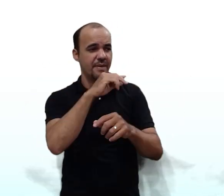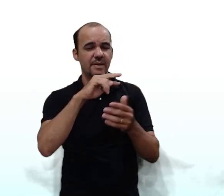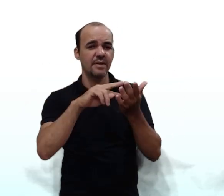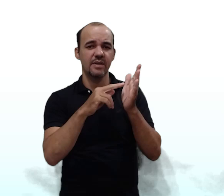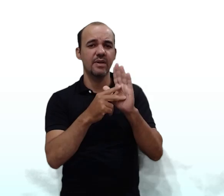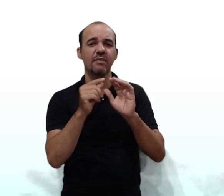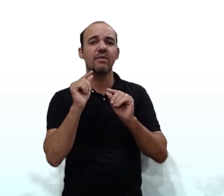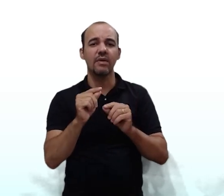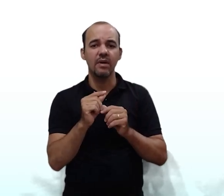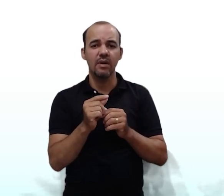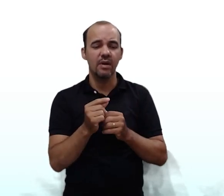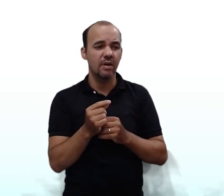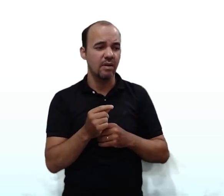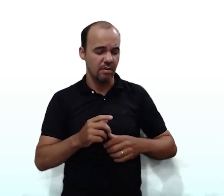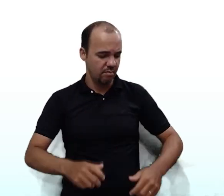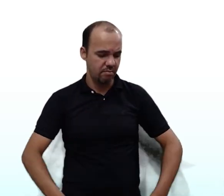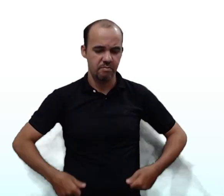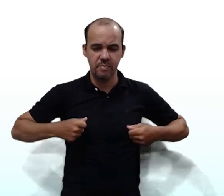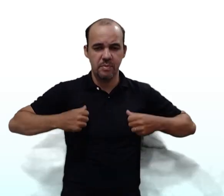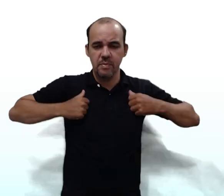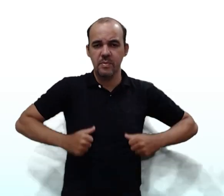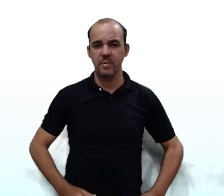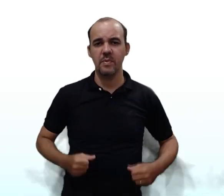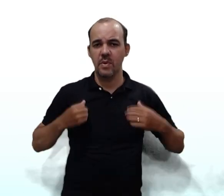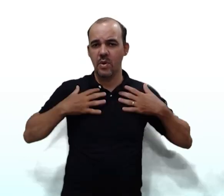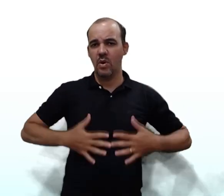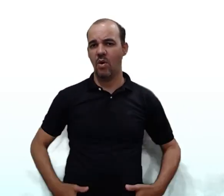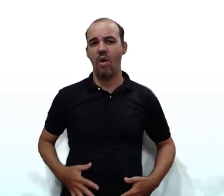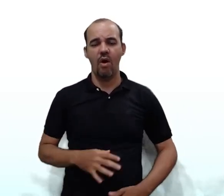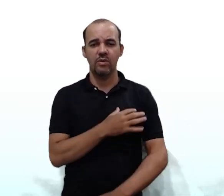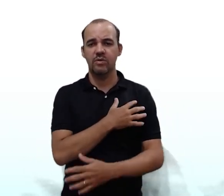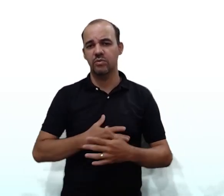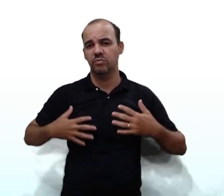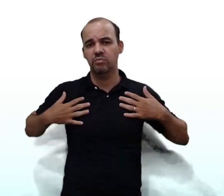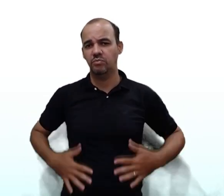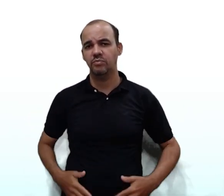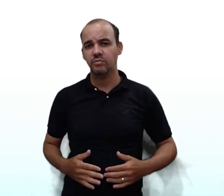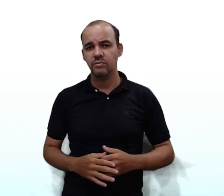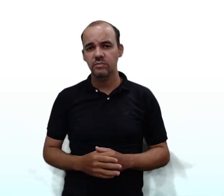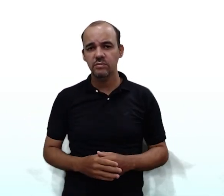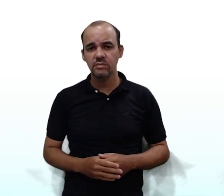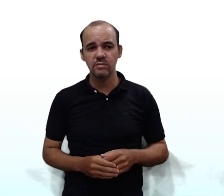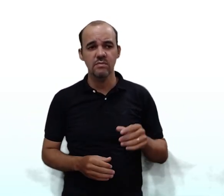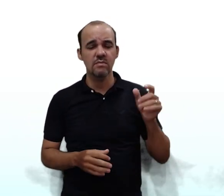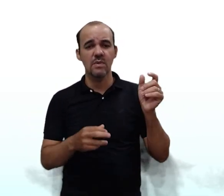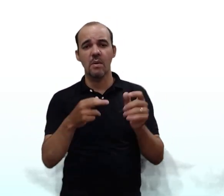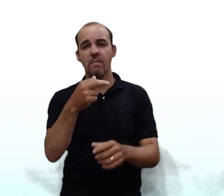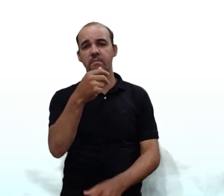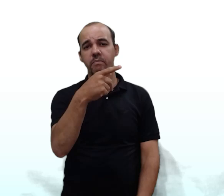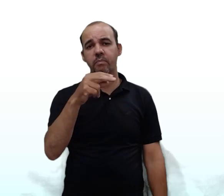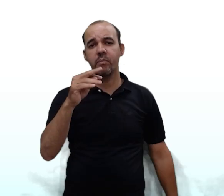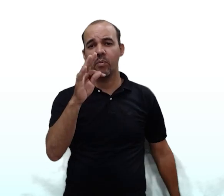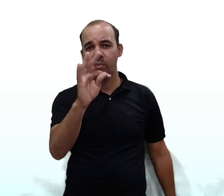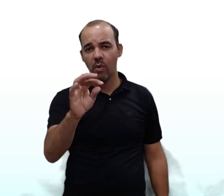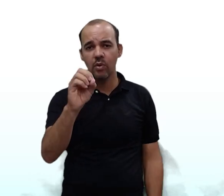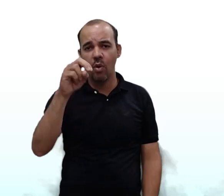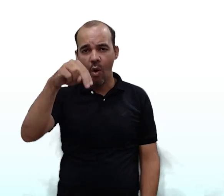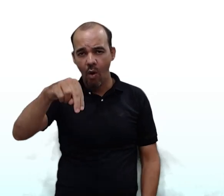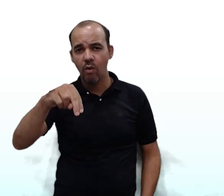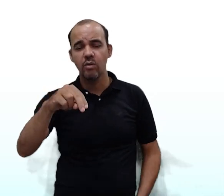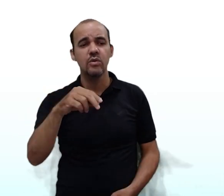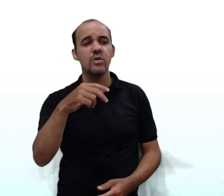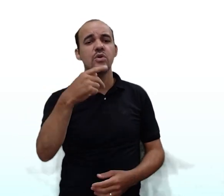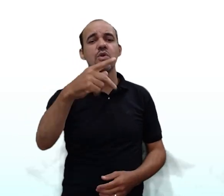significa dizer colocar, vestir alguma roupa. Então se eu chego para você e digo, ó, put on your coat. Put on